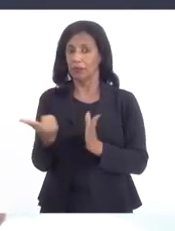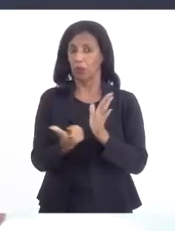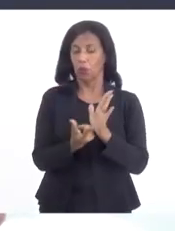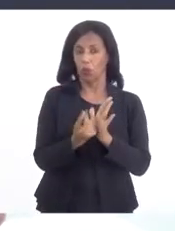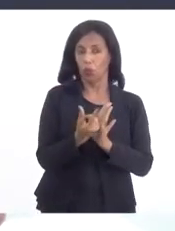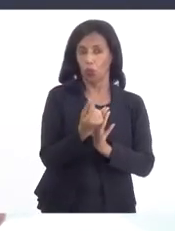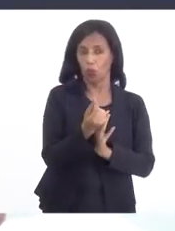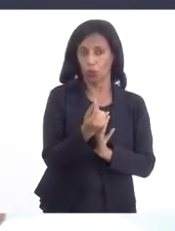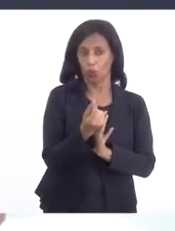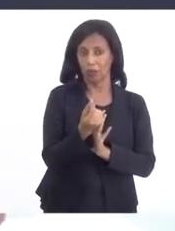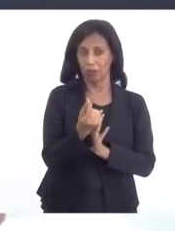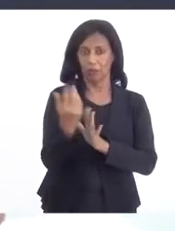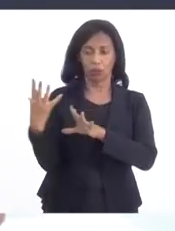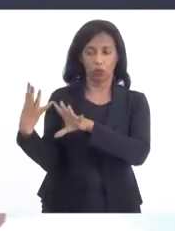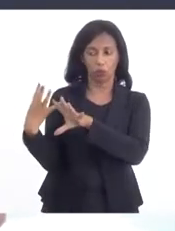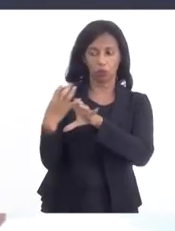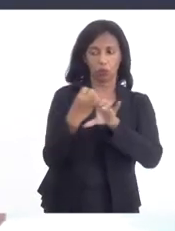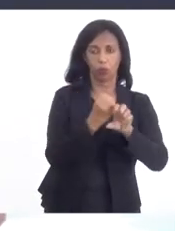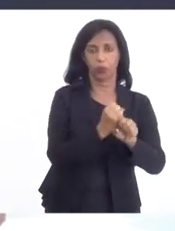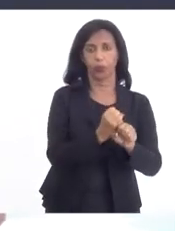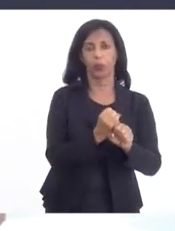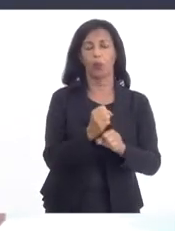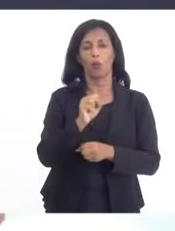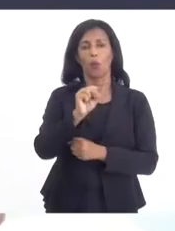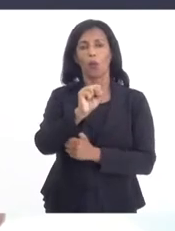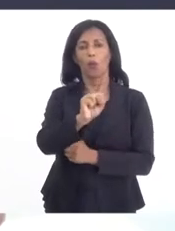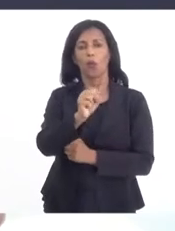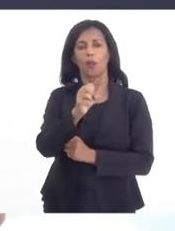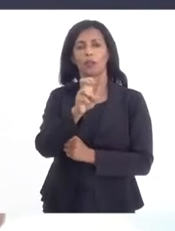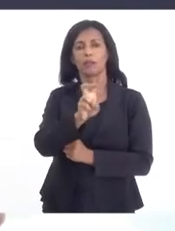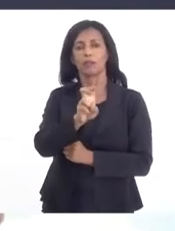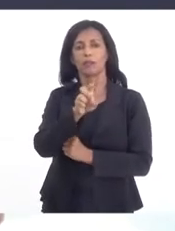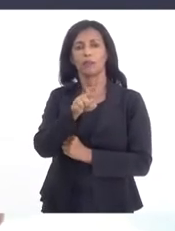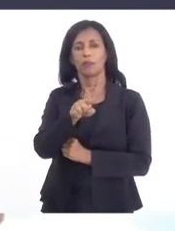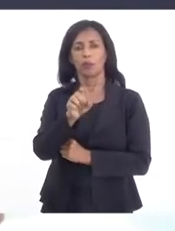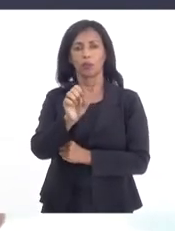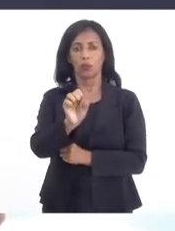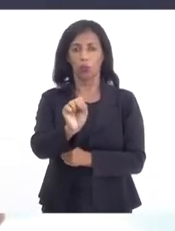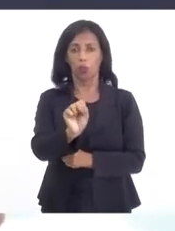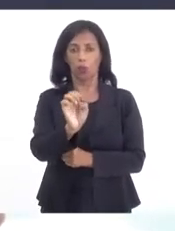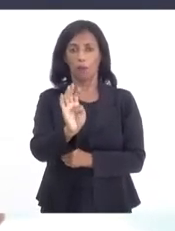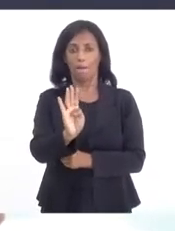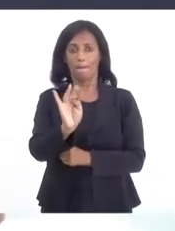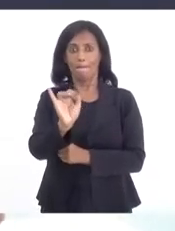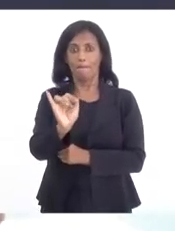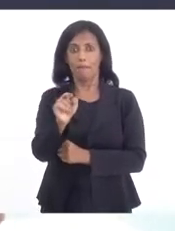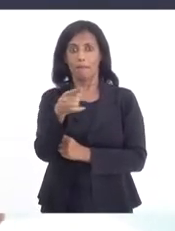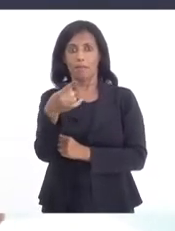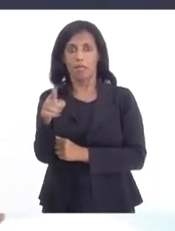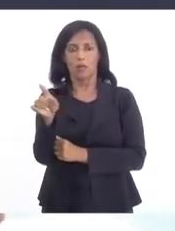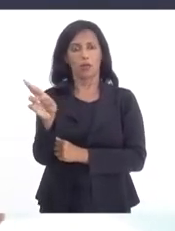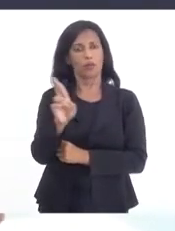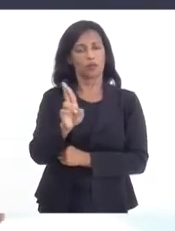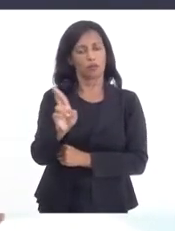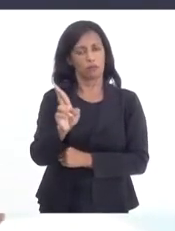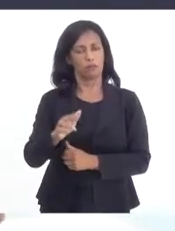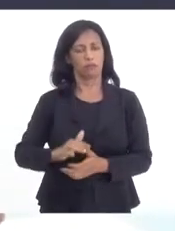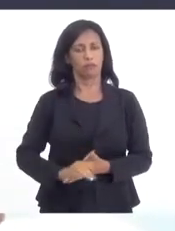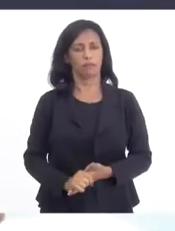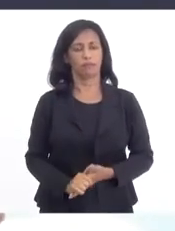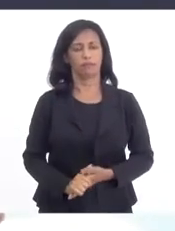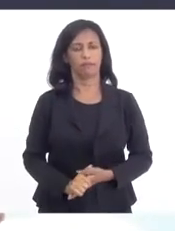orçamento no valor líquido passou a ser de 85,8 bilhões de reais.